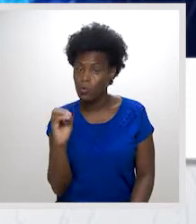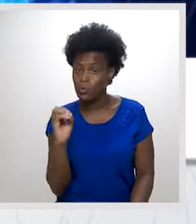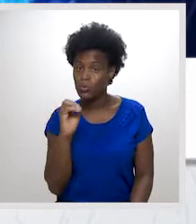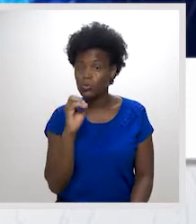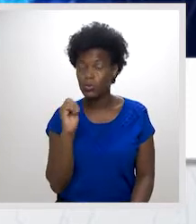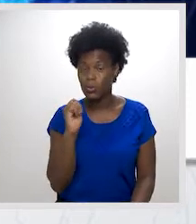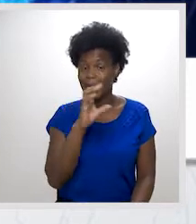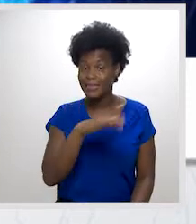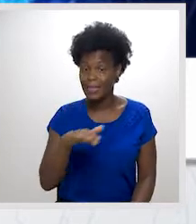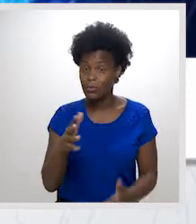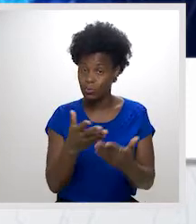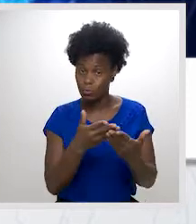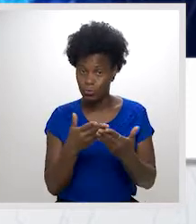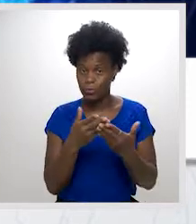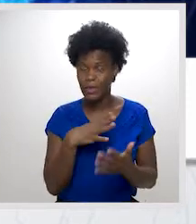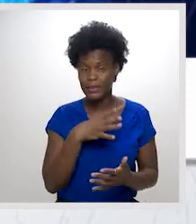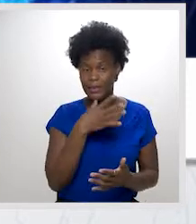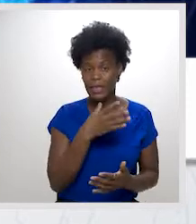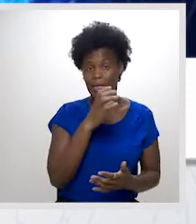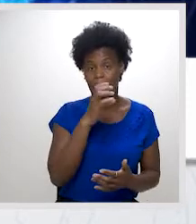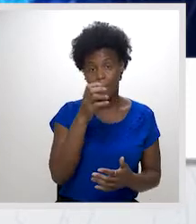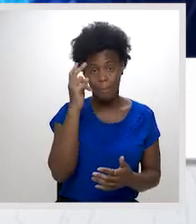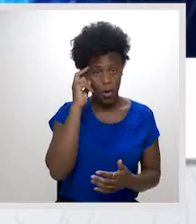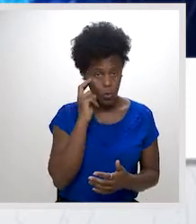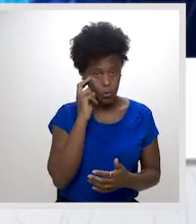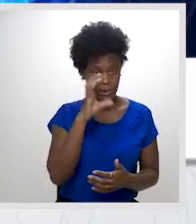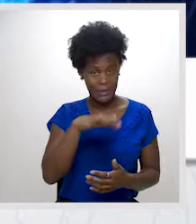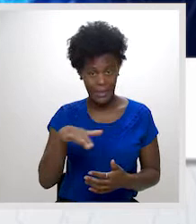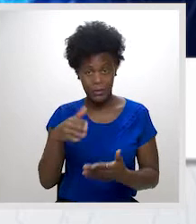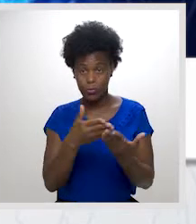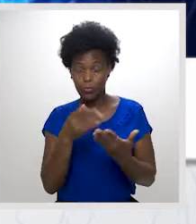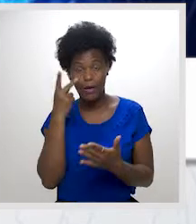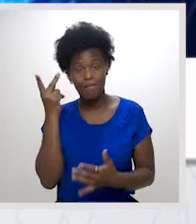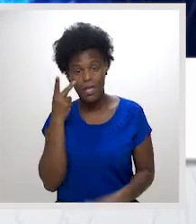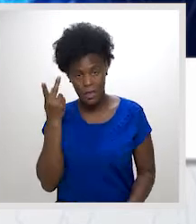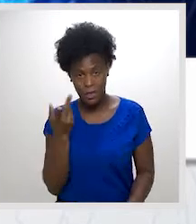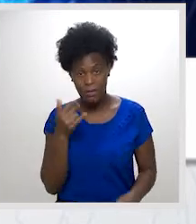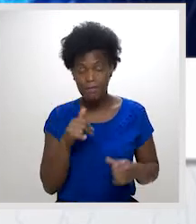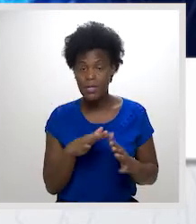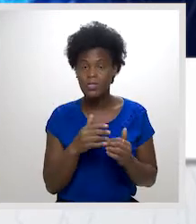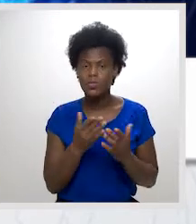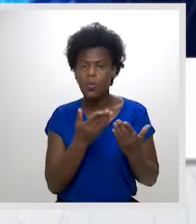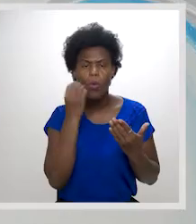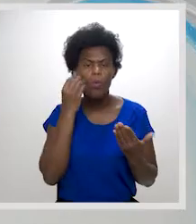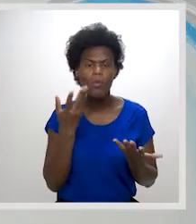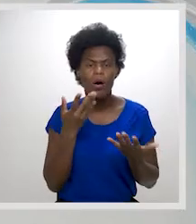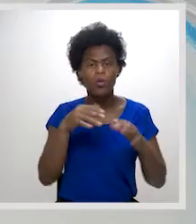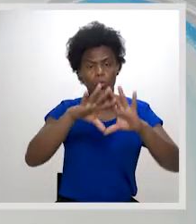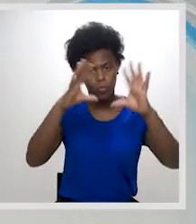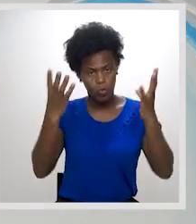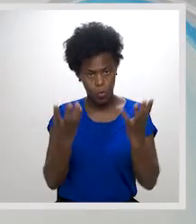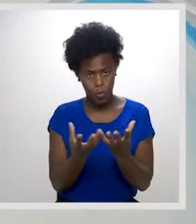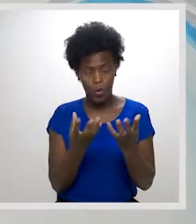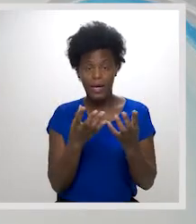logos, ciência que estuda. Então, neste caso, biologia é a ciência que estuda a vida. Mas estuda a vida como? No